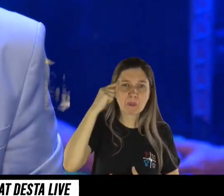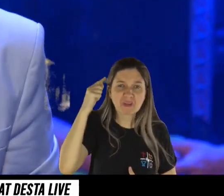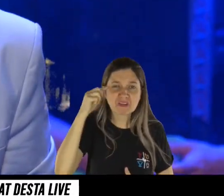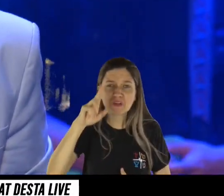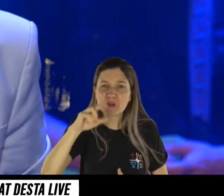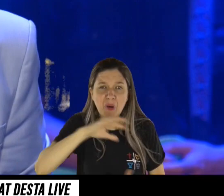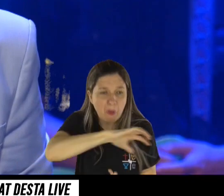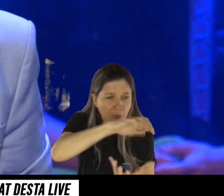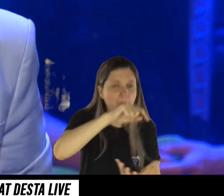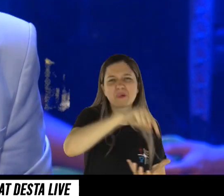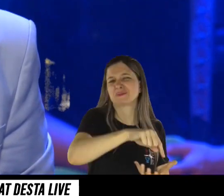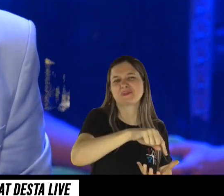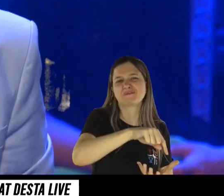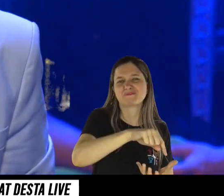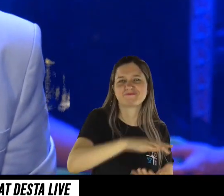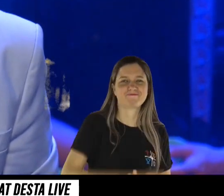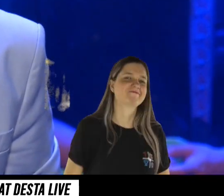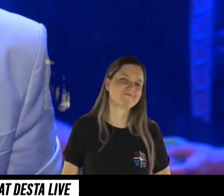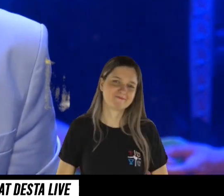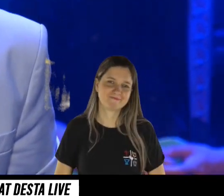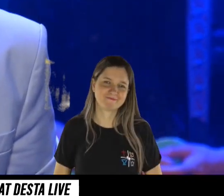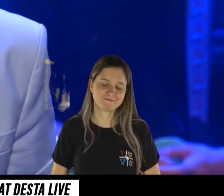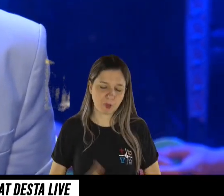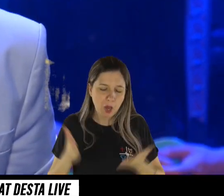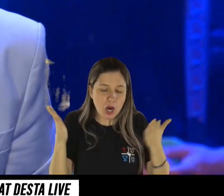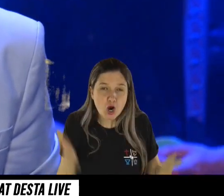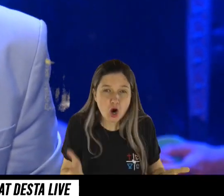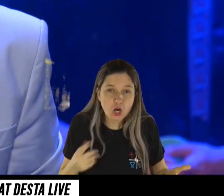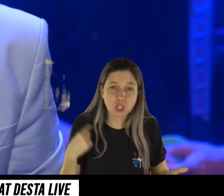Nós vamos, com alegria,